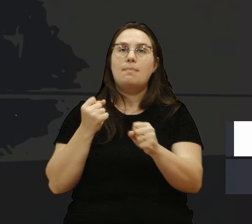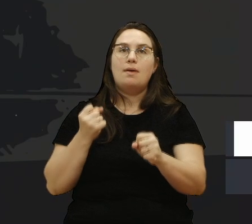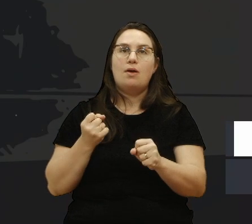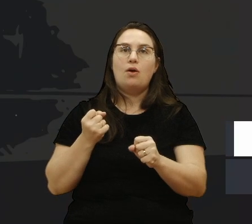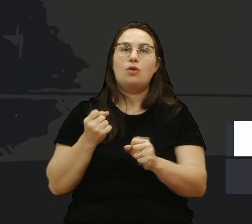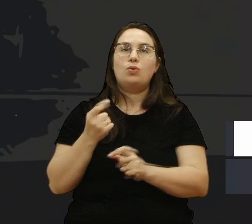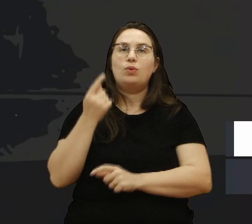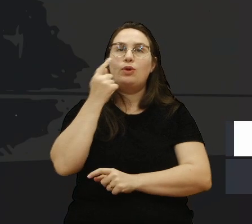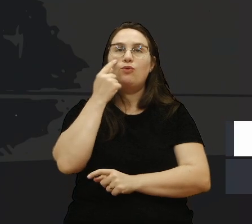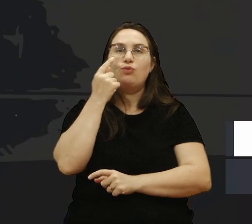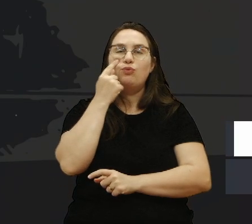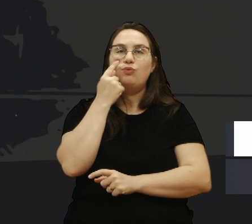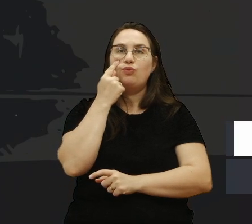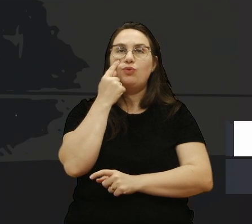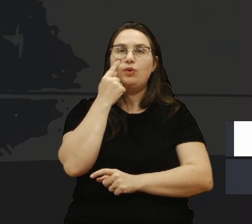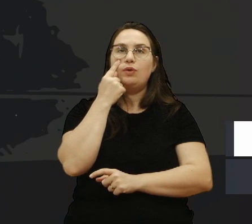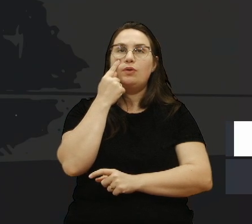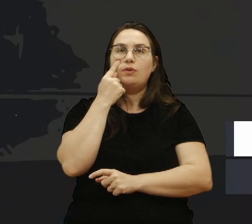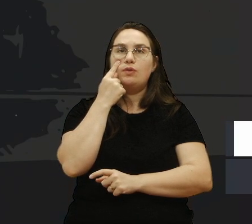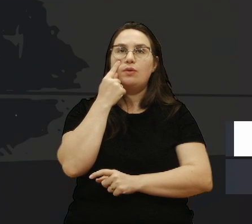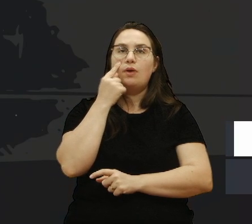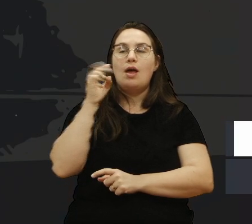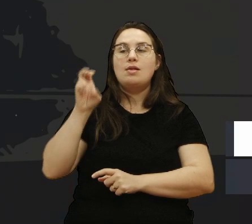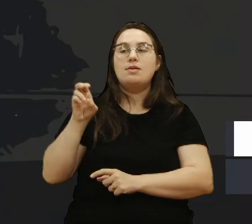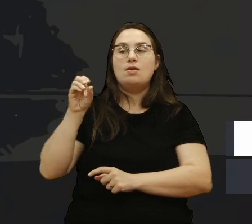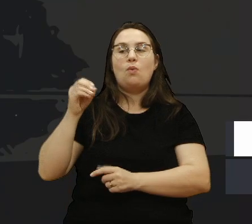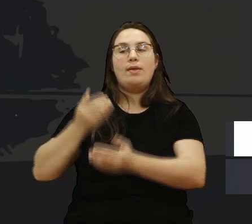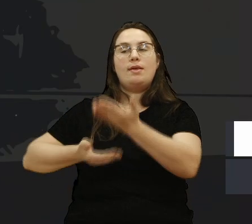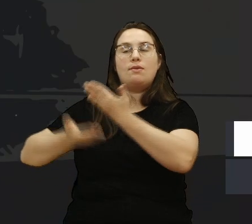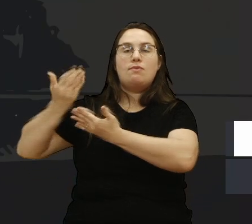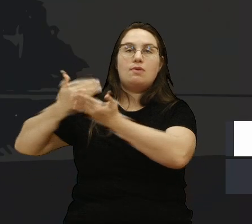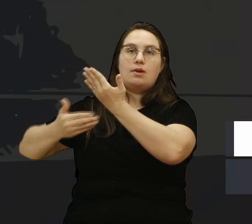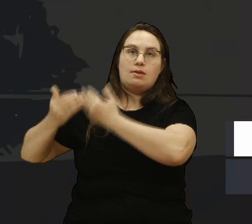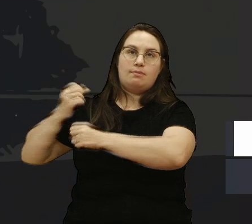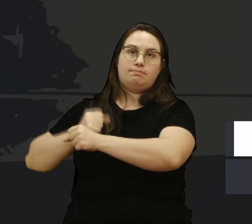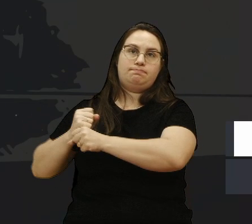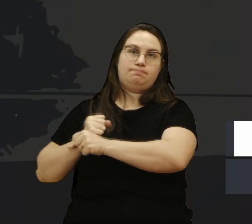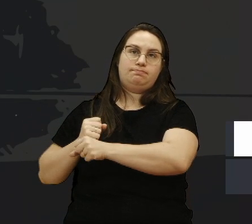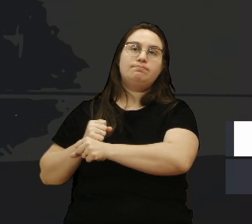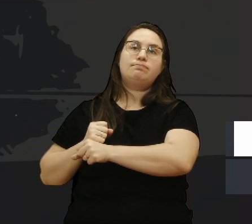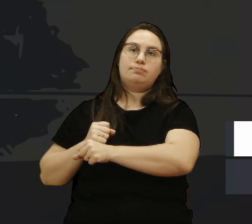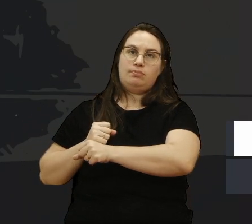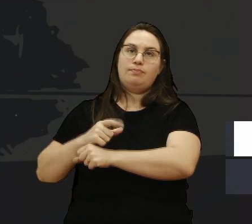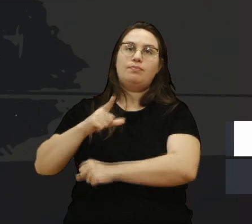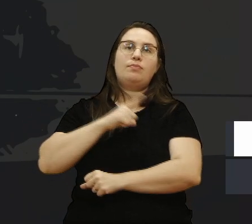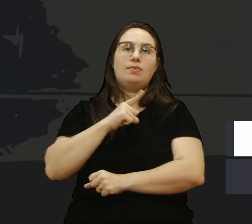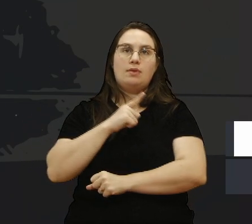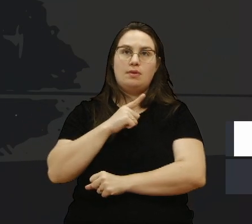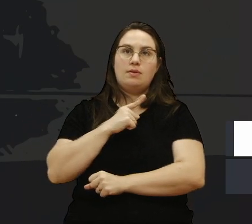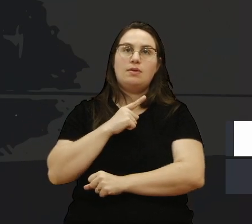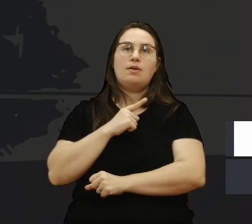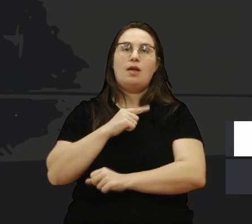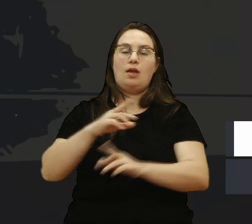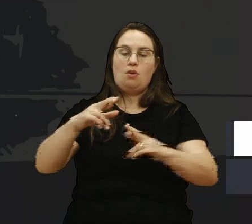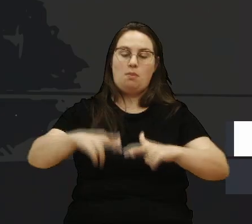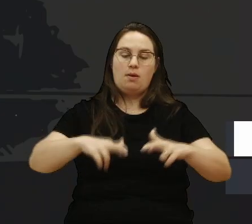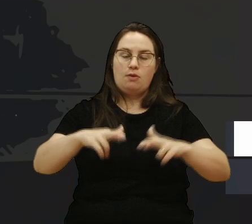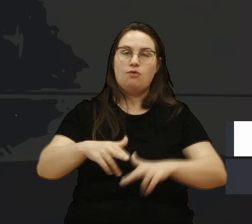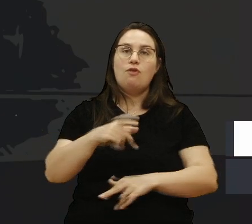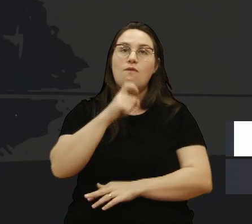que a gente via há 50 anos atrás. O fato é que temos hoje uma região muito mais